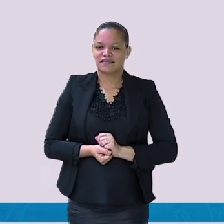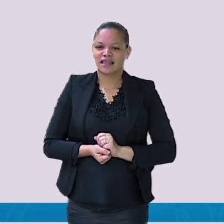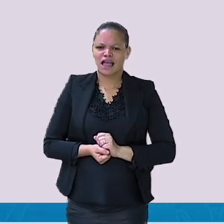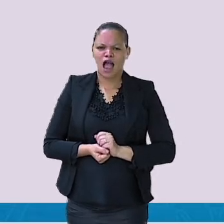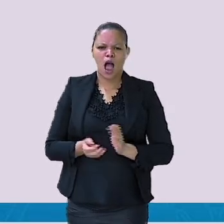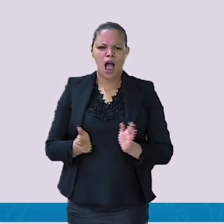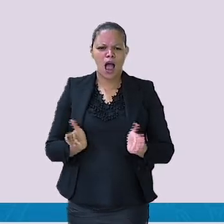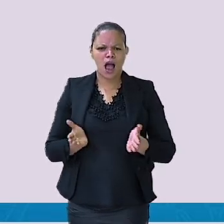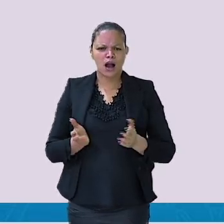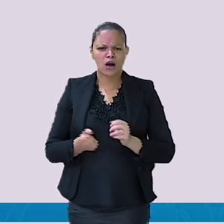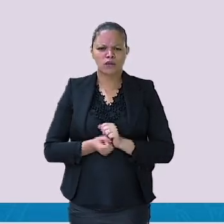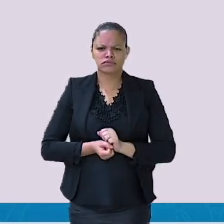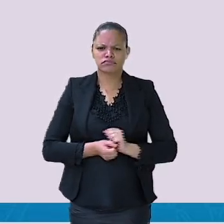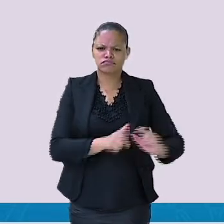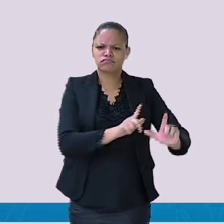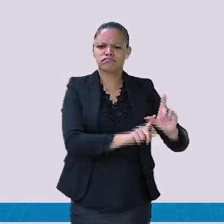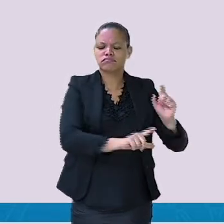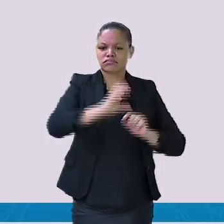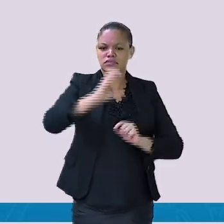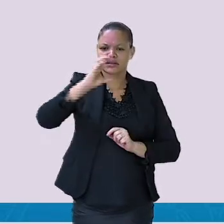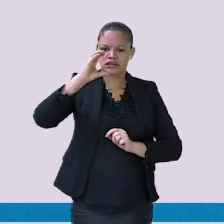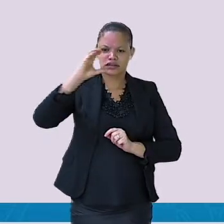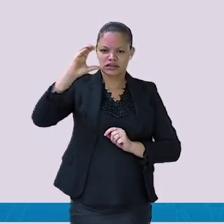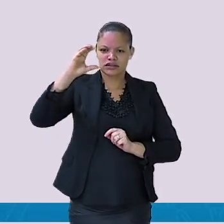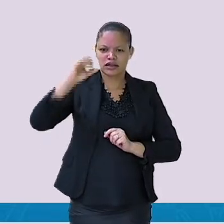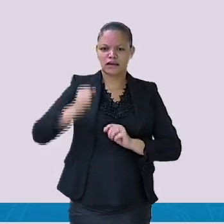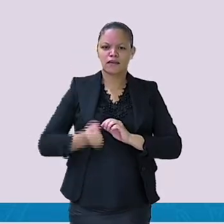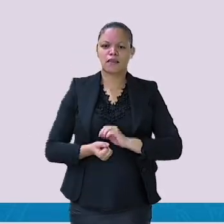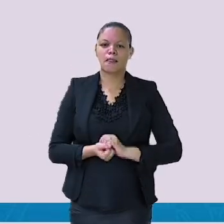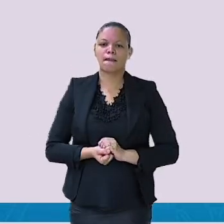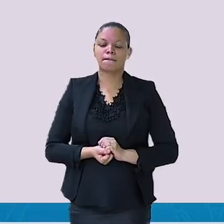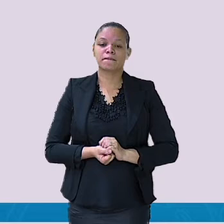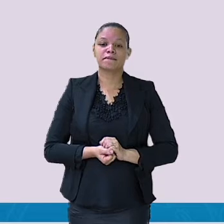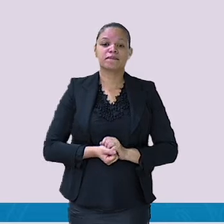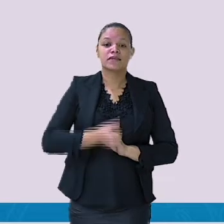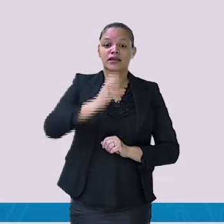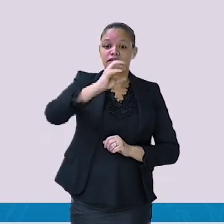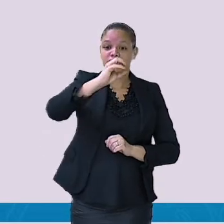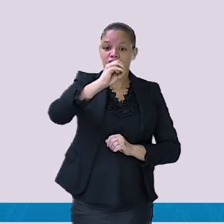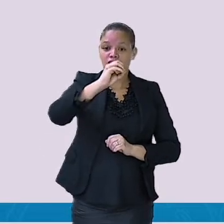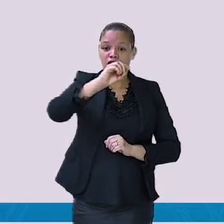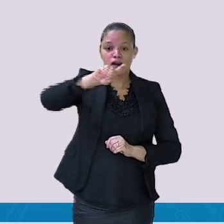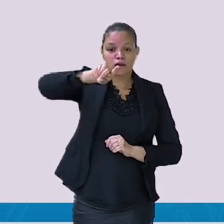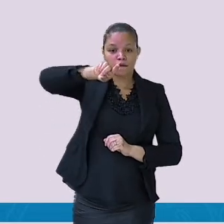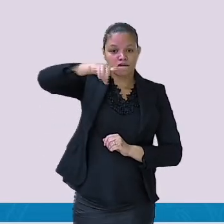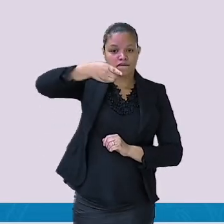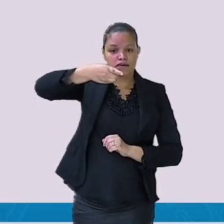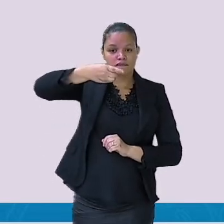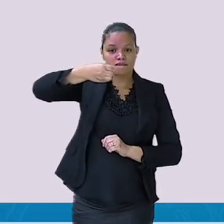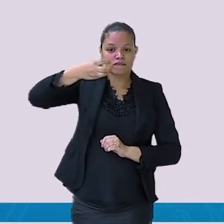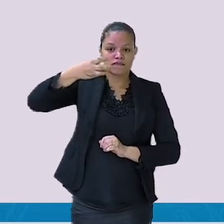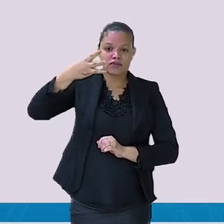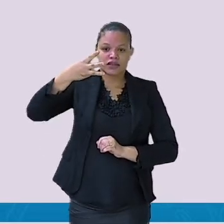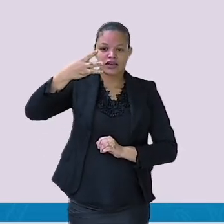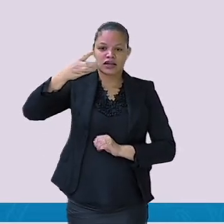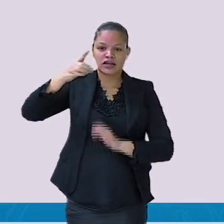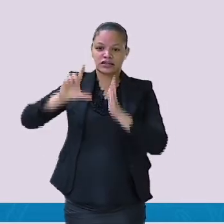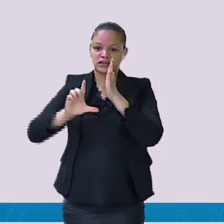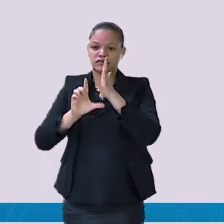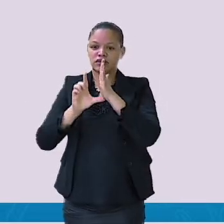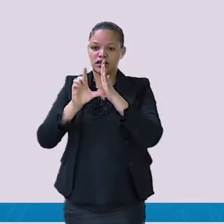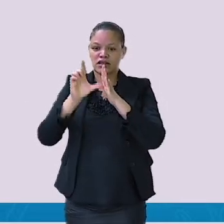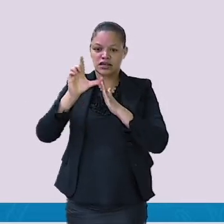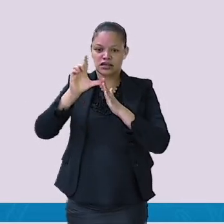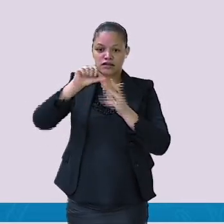zeros? Letra C, 0,3 litros, eu tenho que transformar para mililitros.